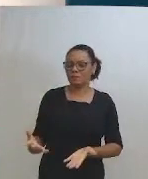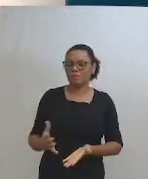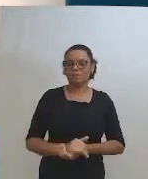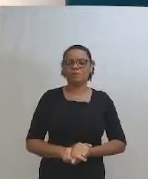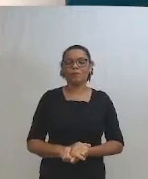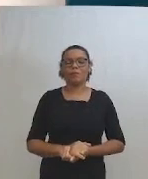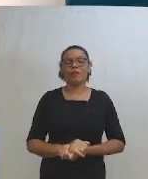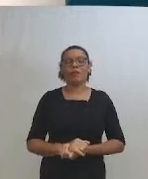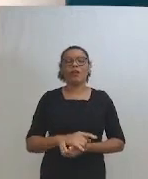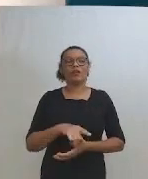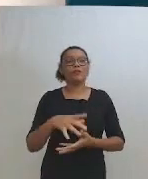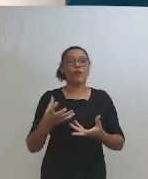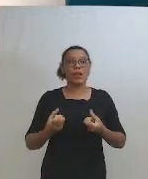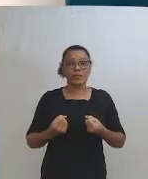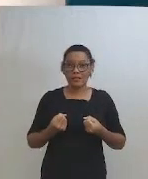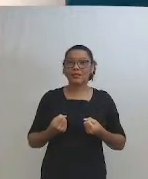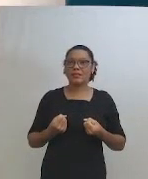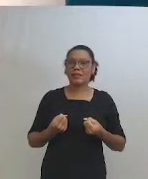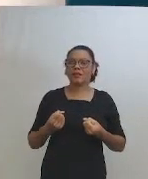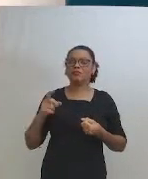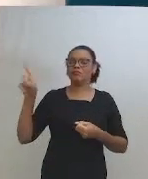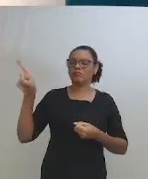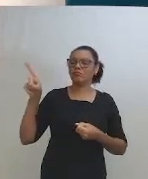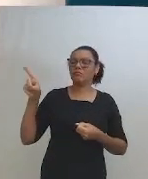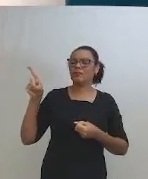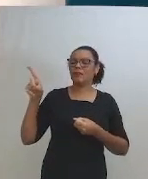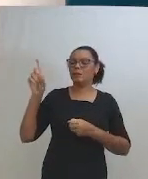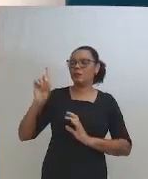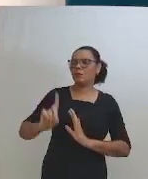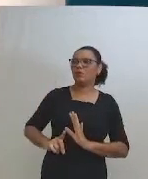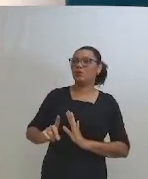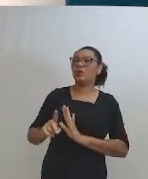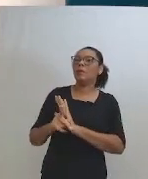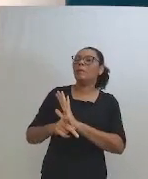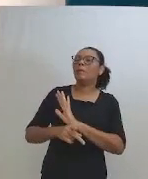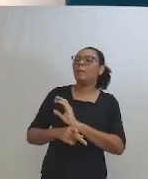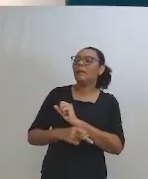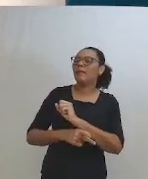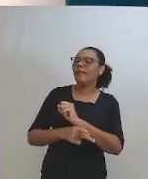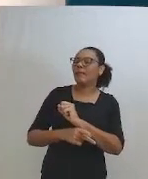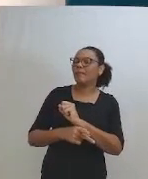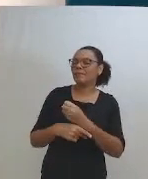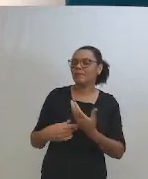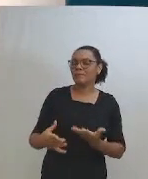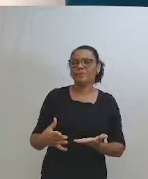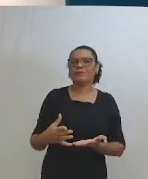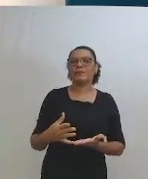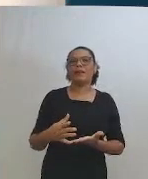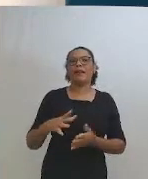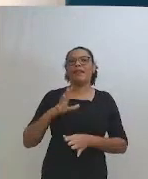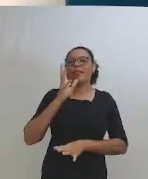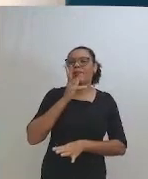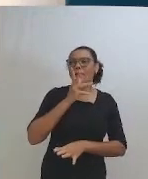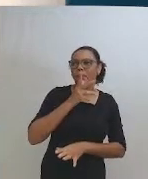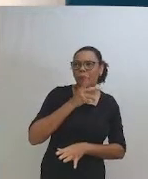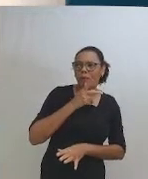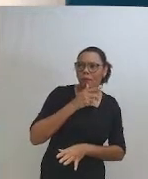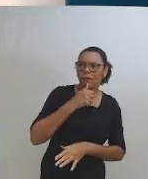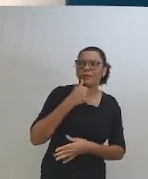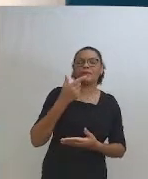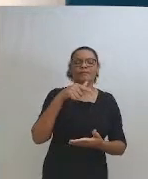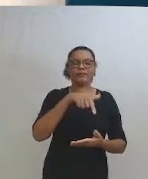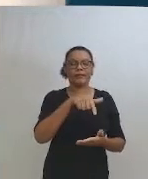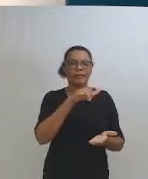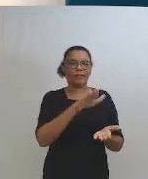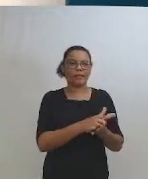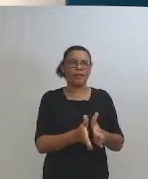direito penal, as excessivas e injustificáveis demoras que guarnecem os autos. Há